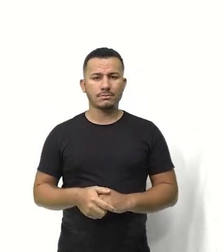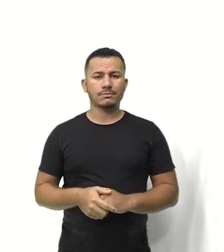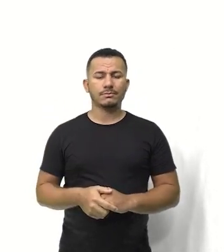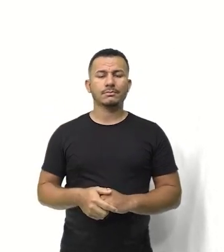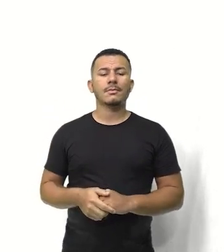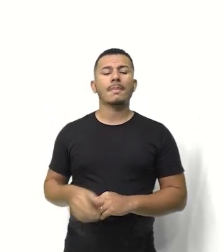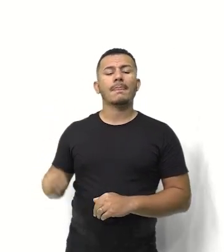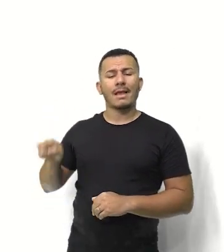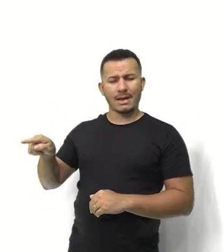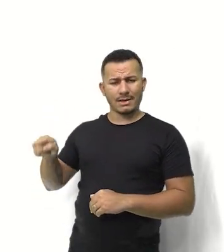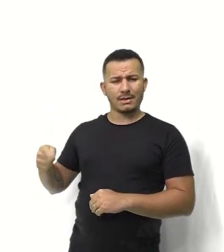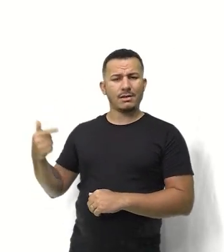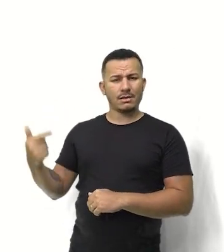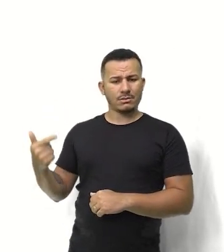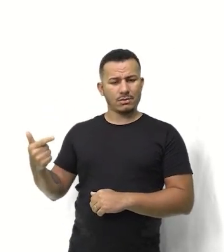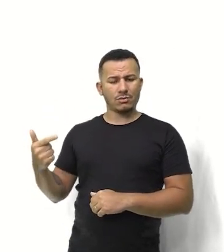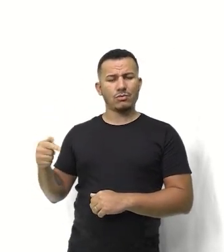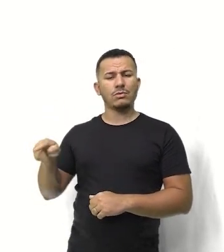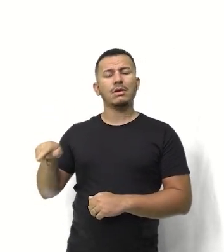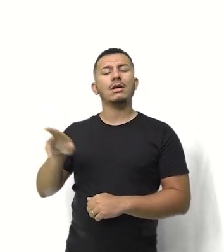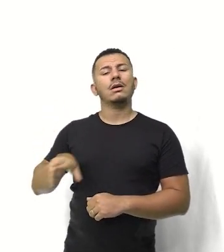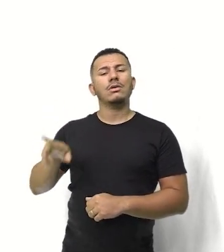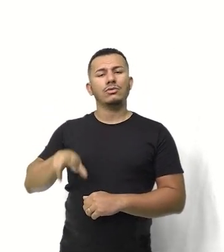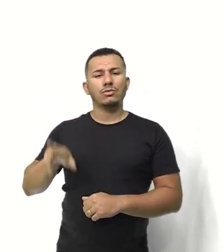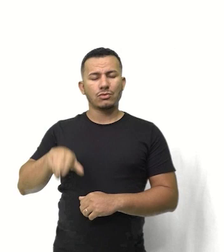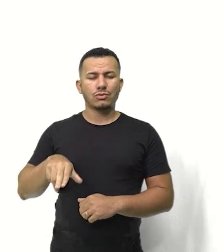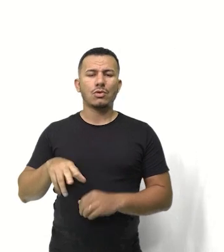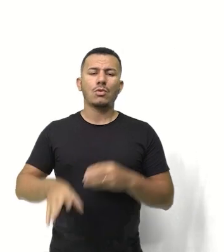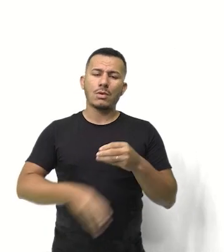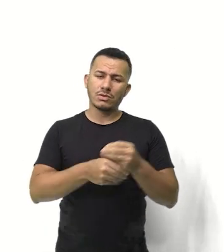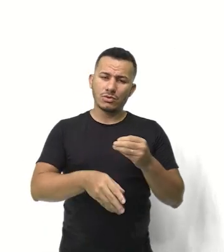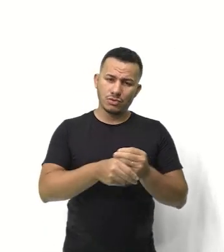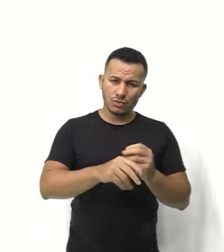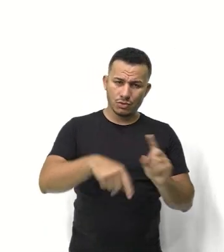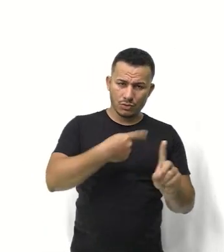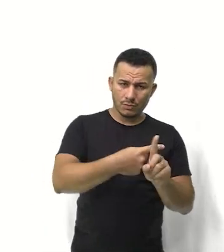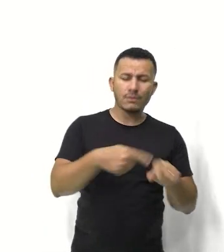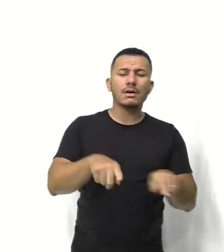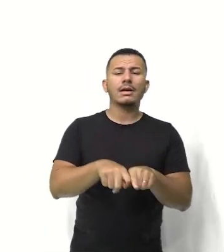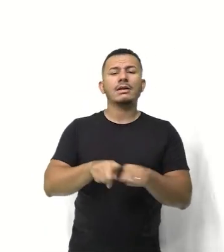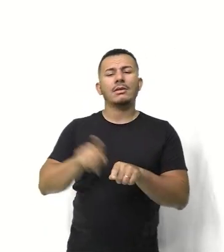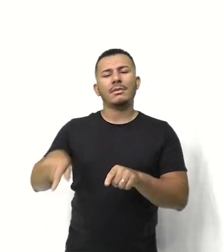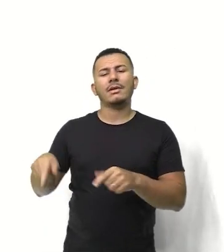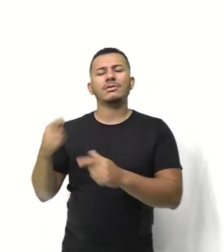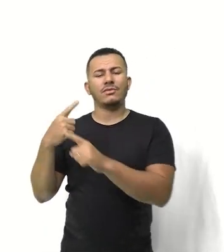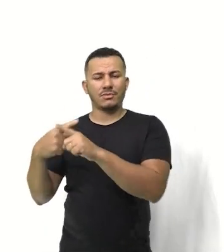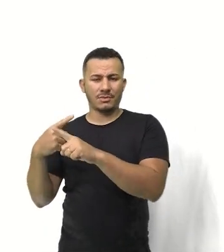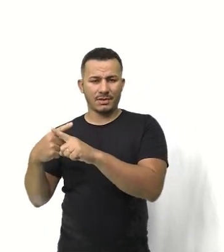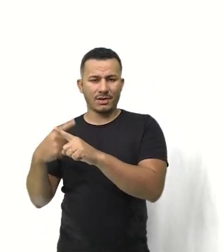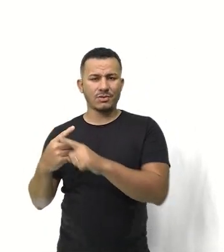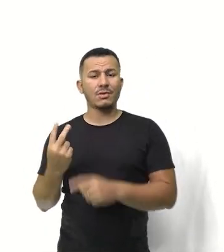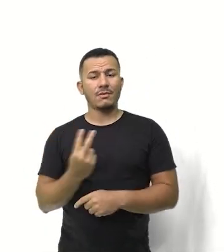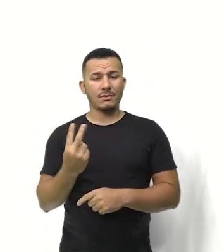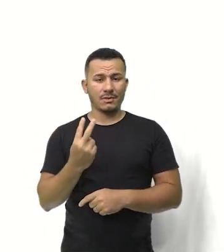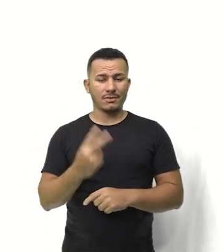y. Então, nesta equaçãozinha, olha, utilizamos tanto o princípio aditivo quanto o